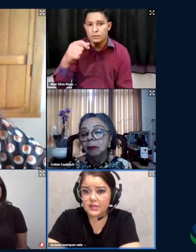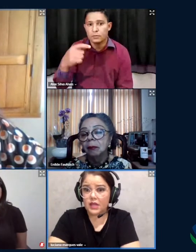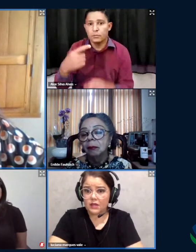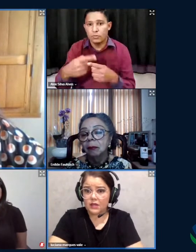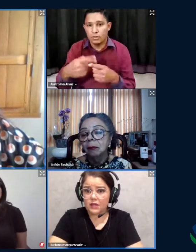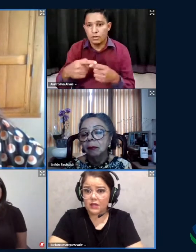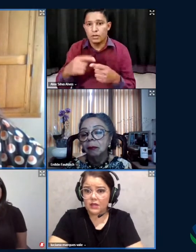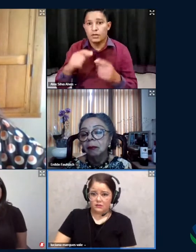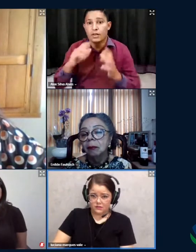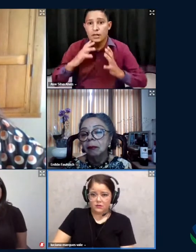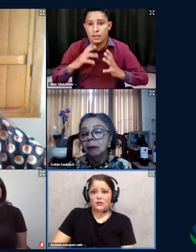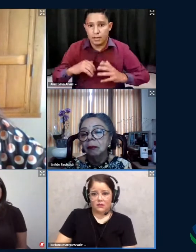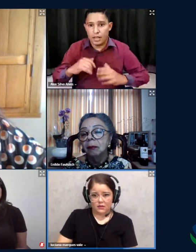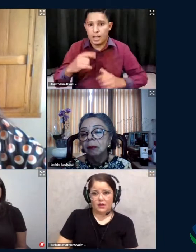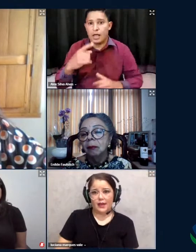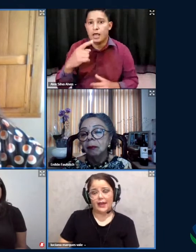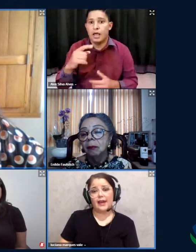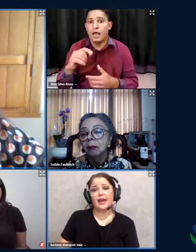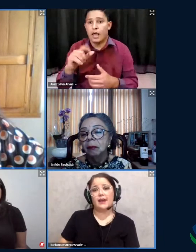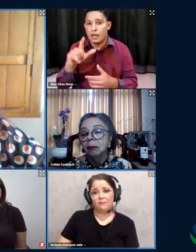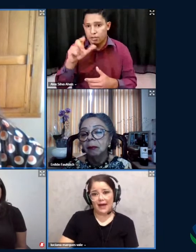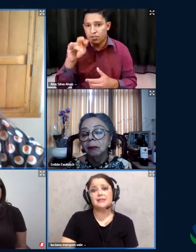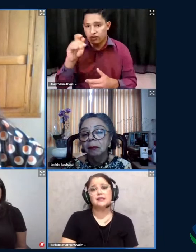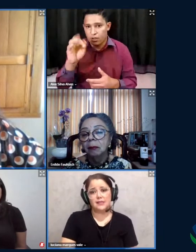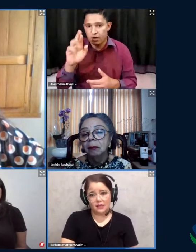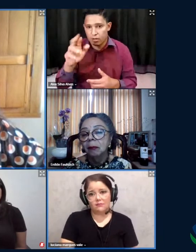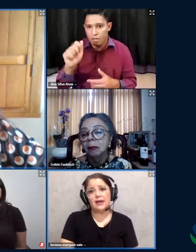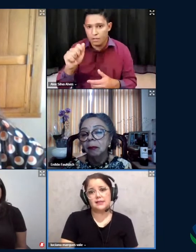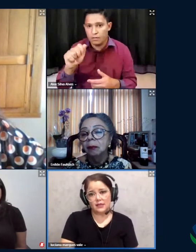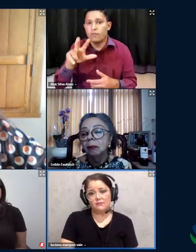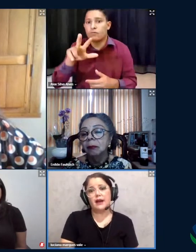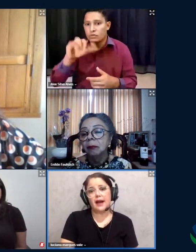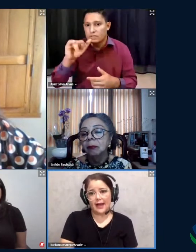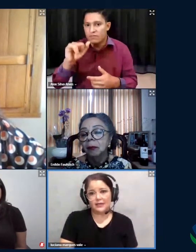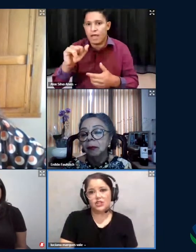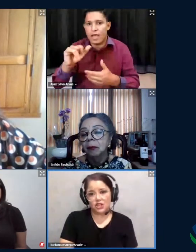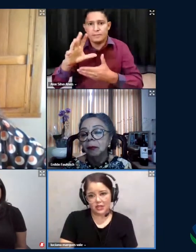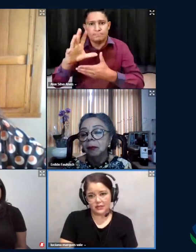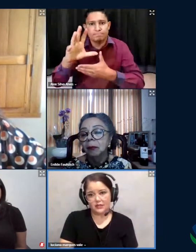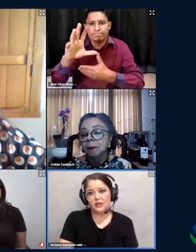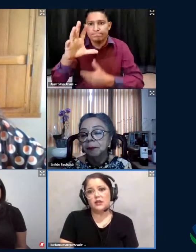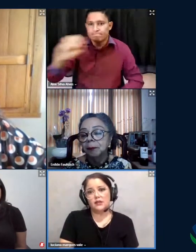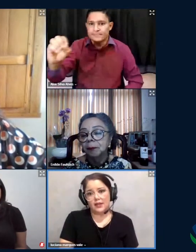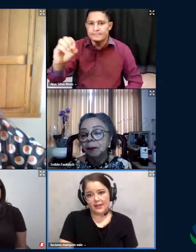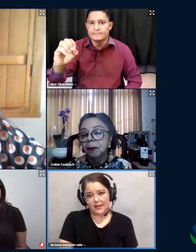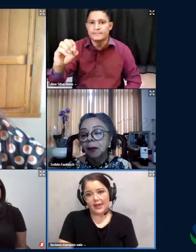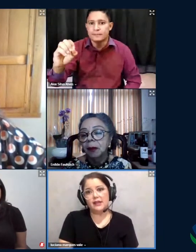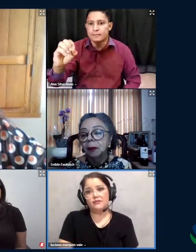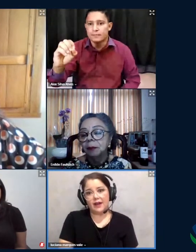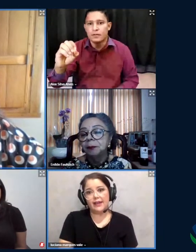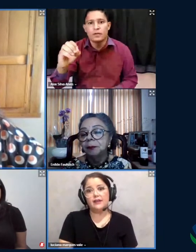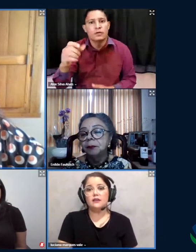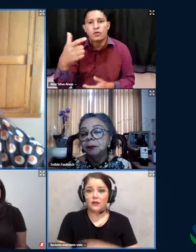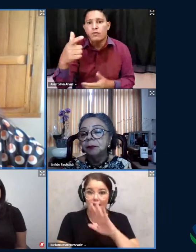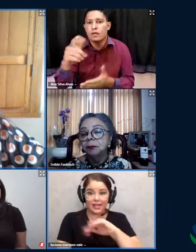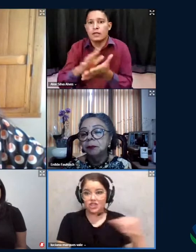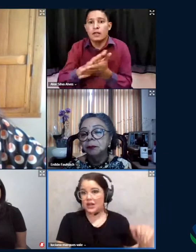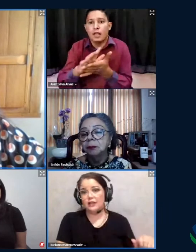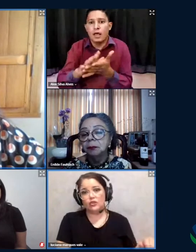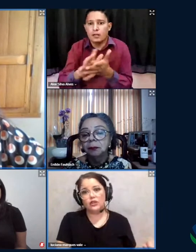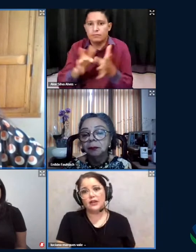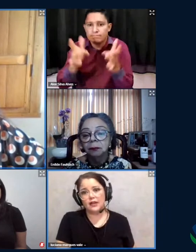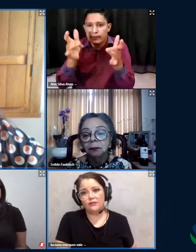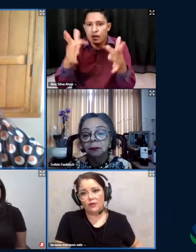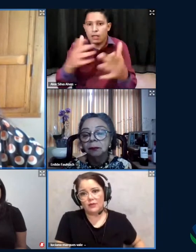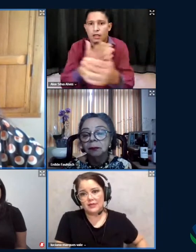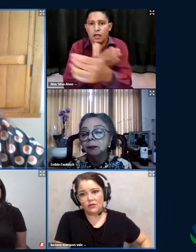Não, sim. É, basta limpar a lixeira. E aí ele vai